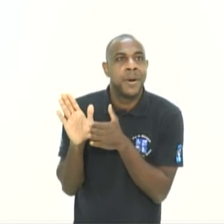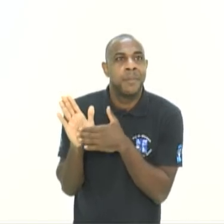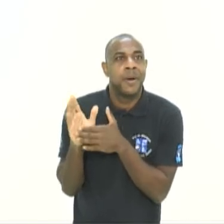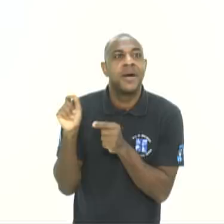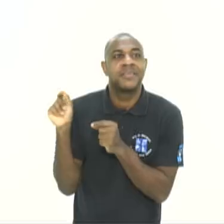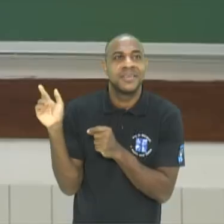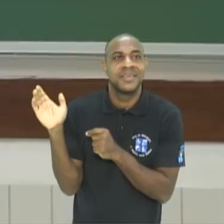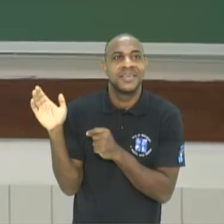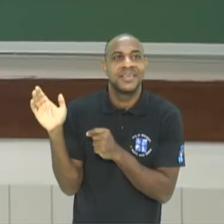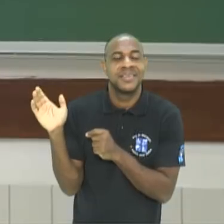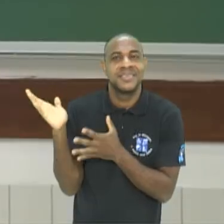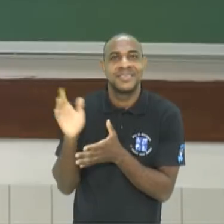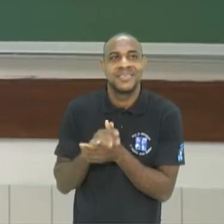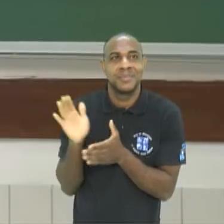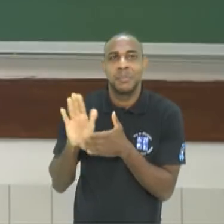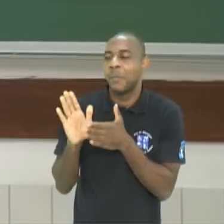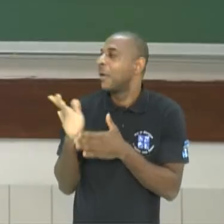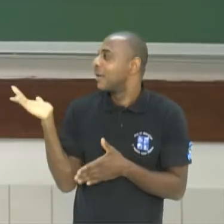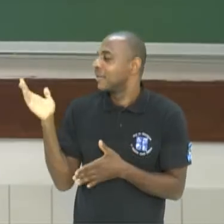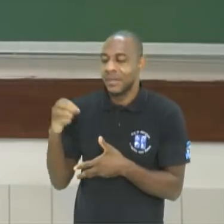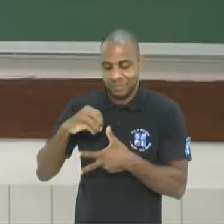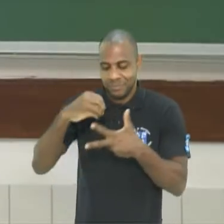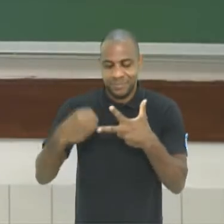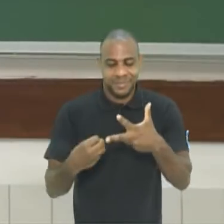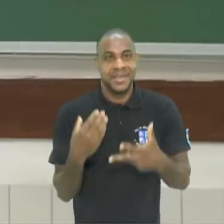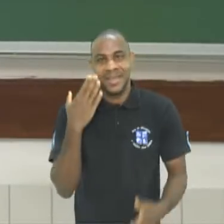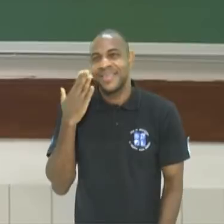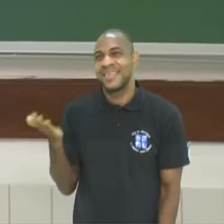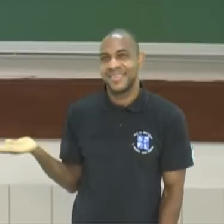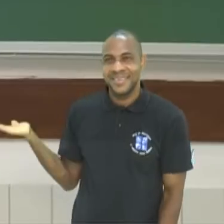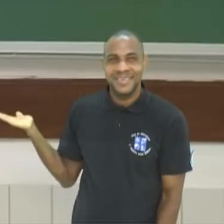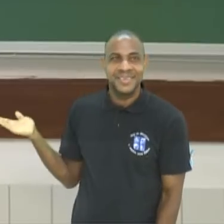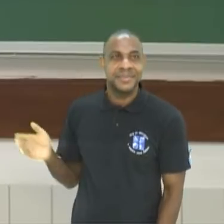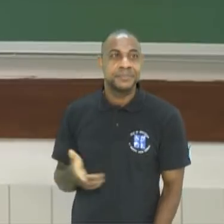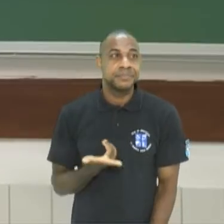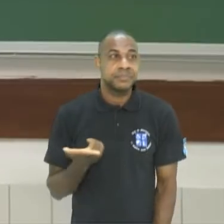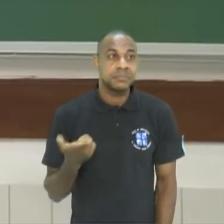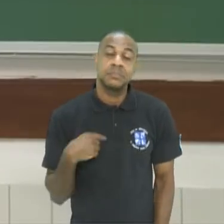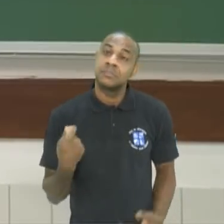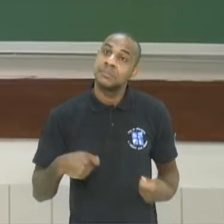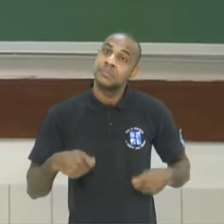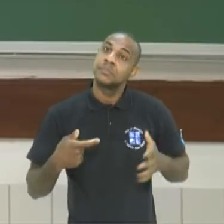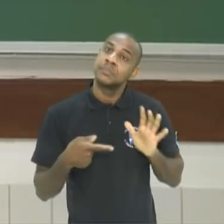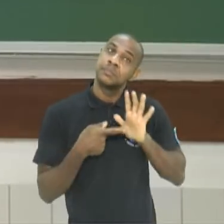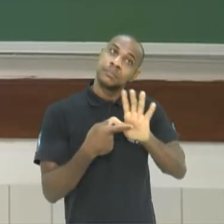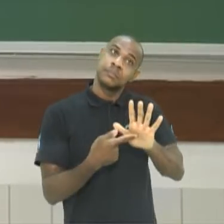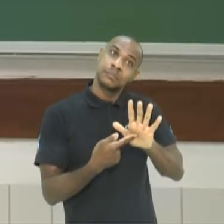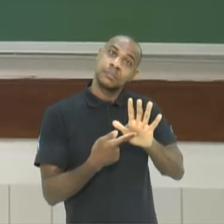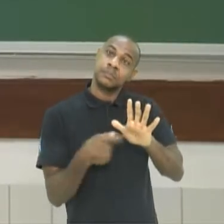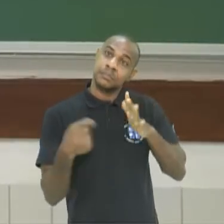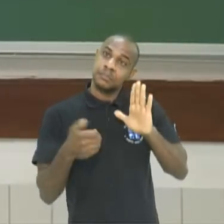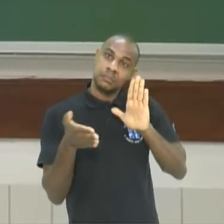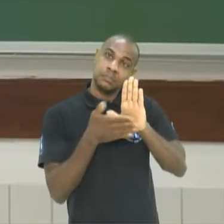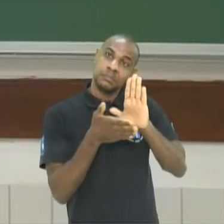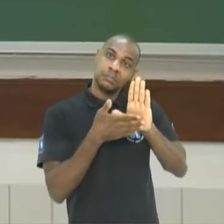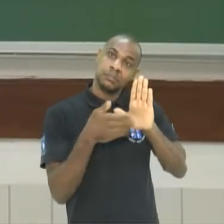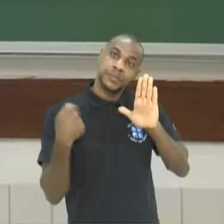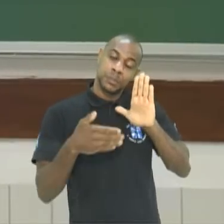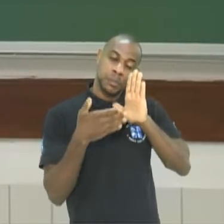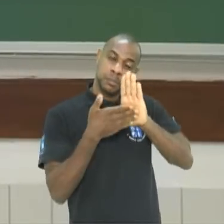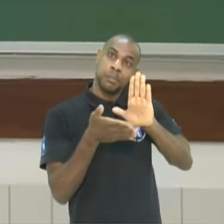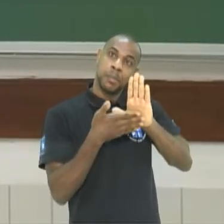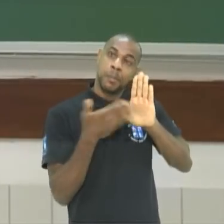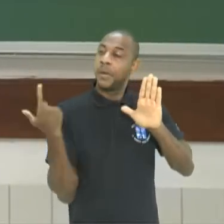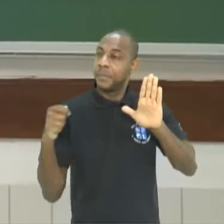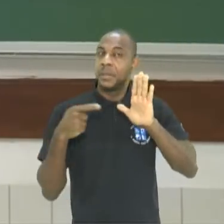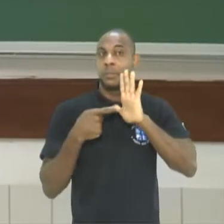Enem. Lá no Enem, quando vocês forem fazer o Enem, vocês precisam também apresentar uma proposta de